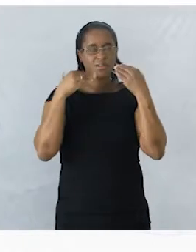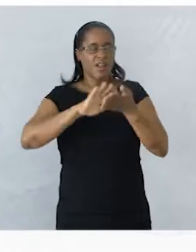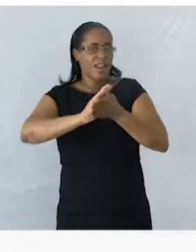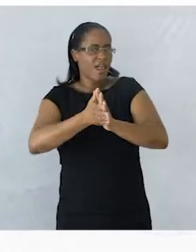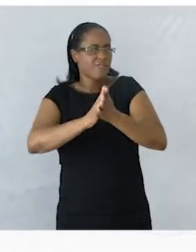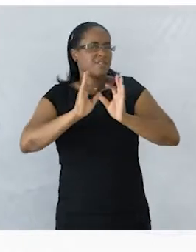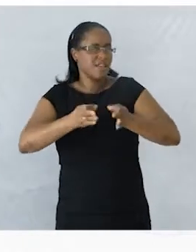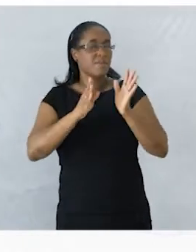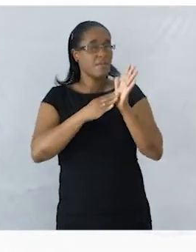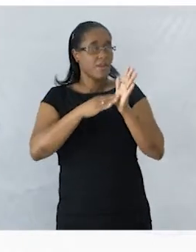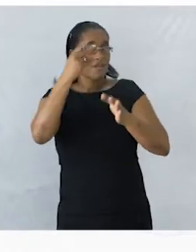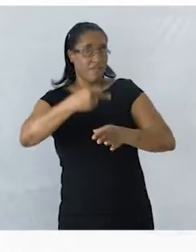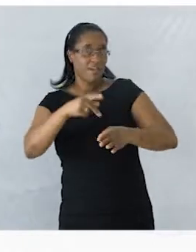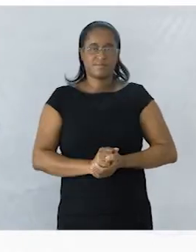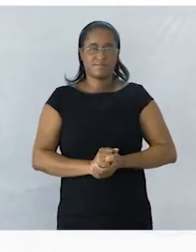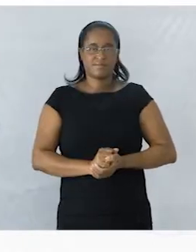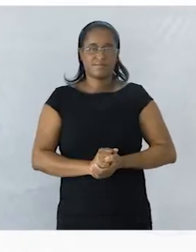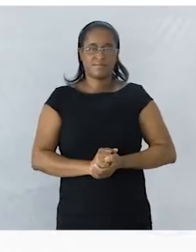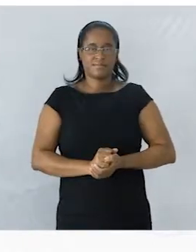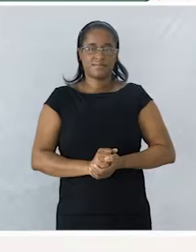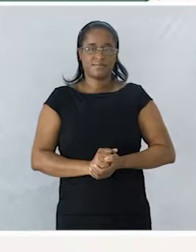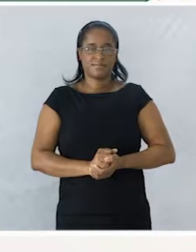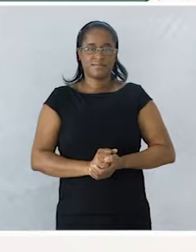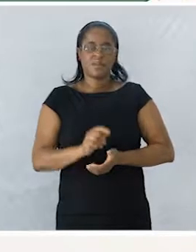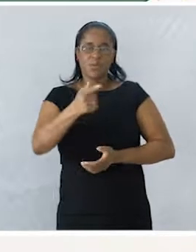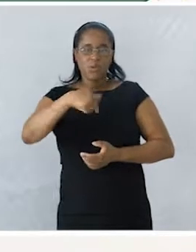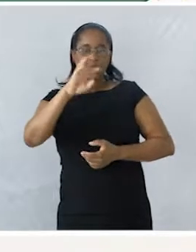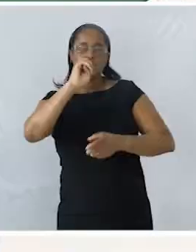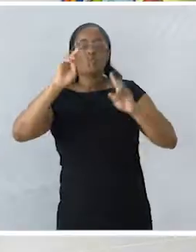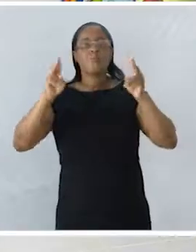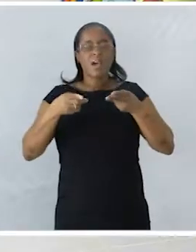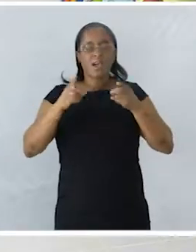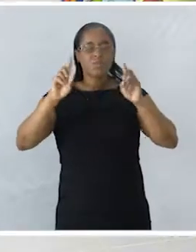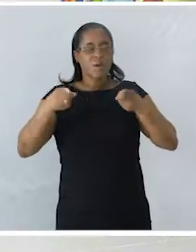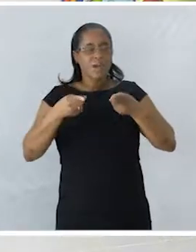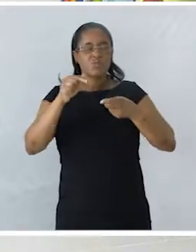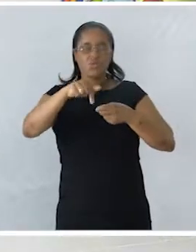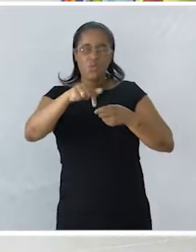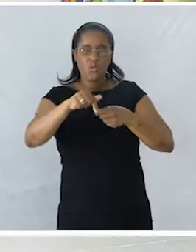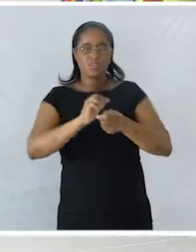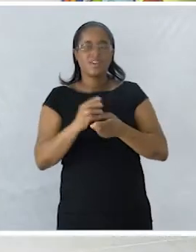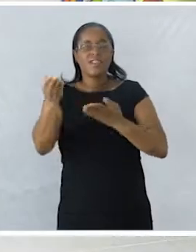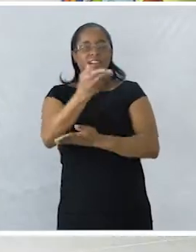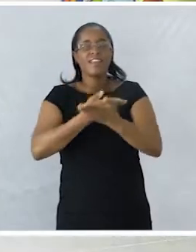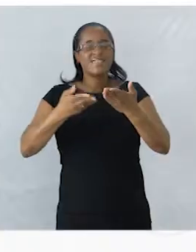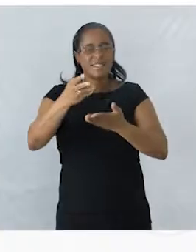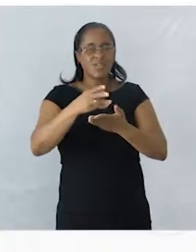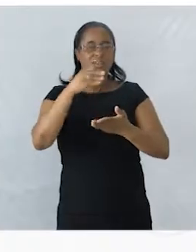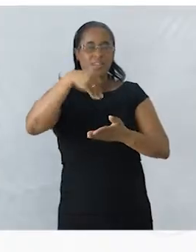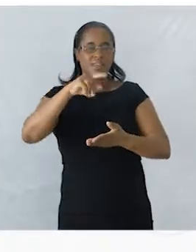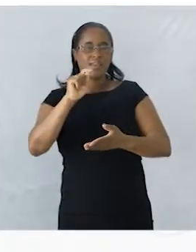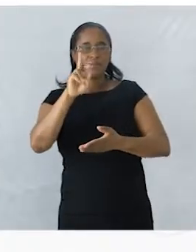sempre as mãos e fiquem em casa. Bom, o nosso sumário de hoje é relação de